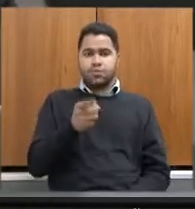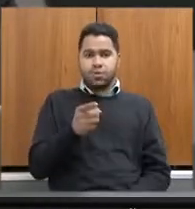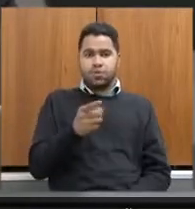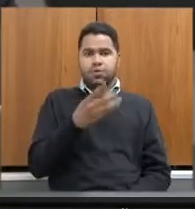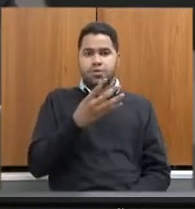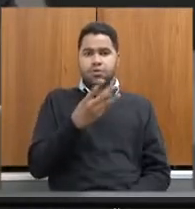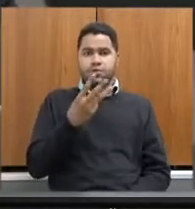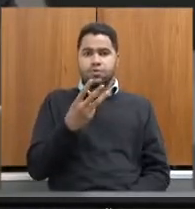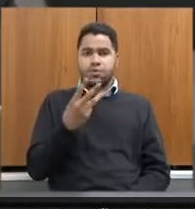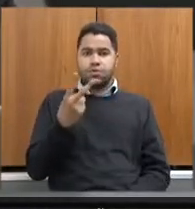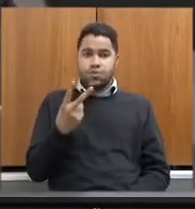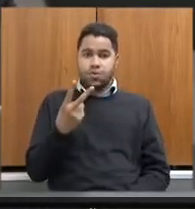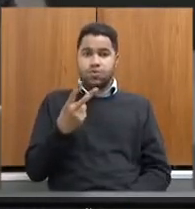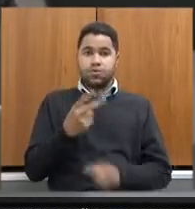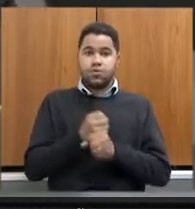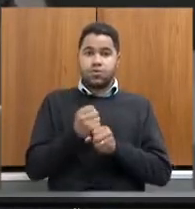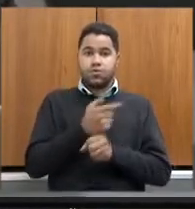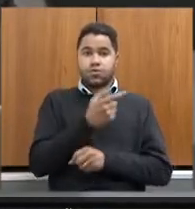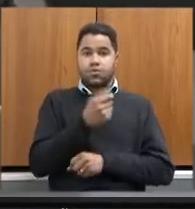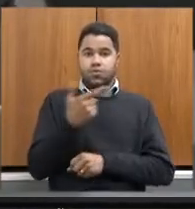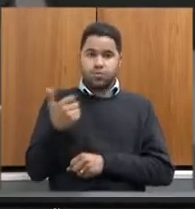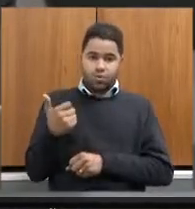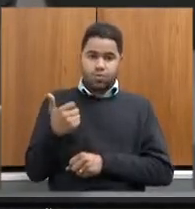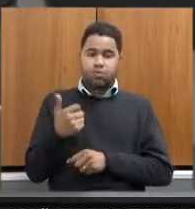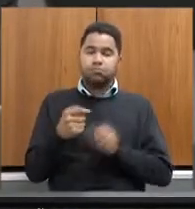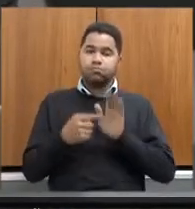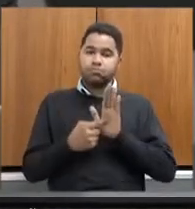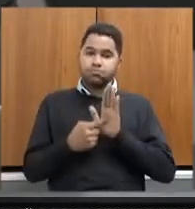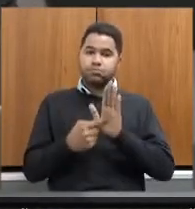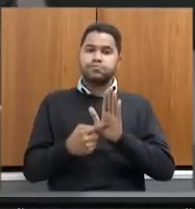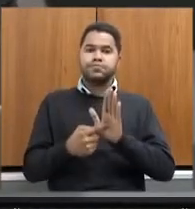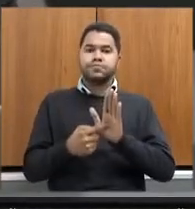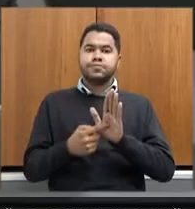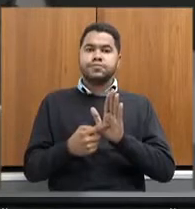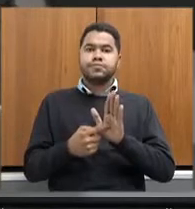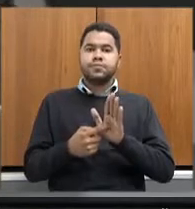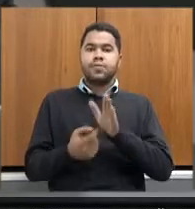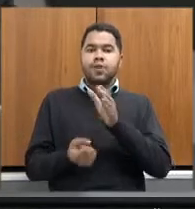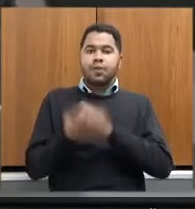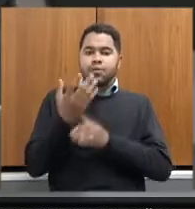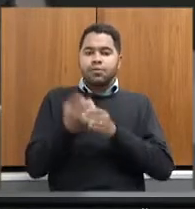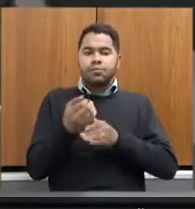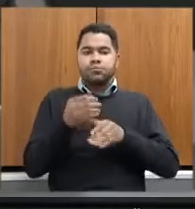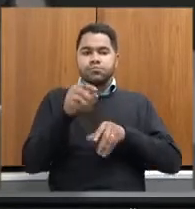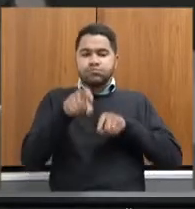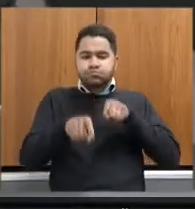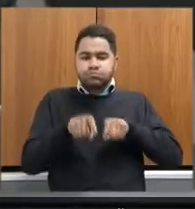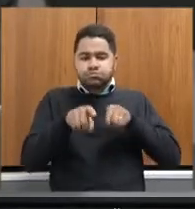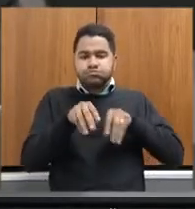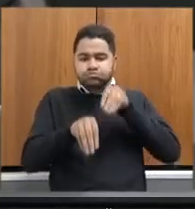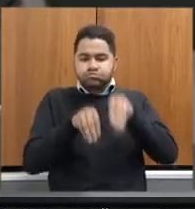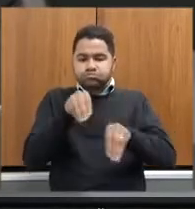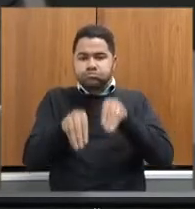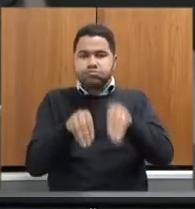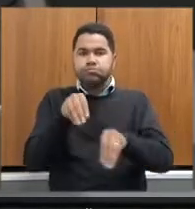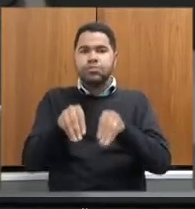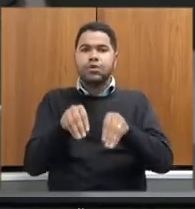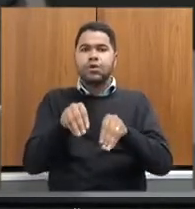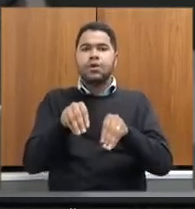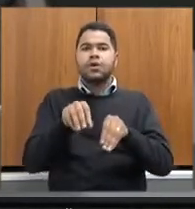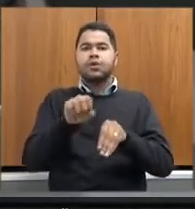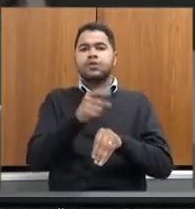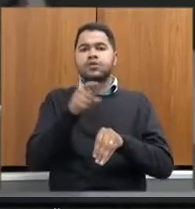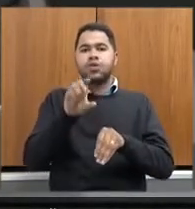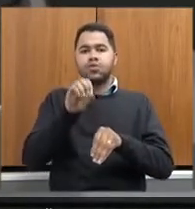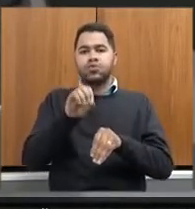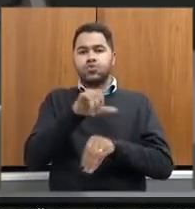3462/10 de 21 utilizado pública dos pequenos Produtores Rurais de bairro Novo e São João